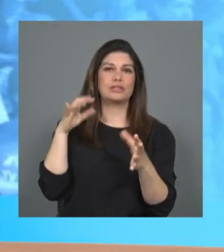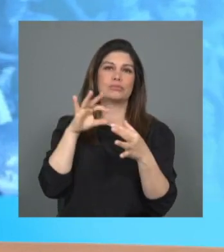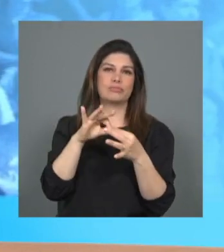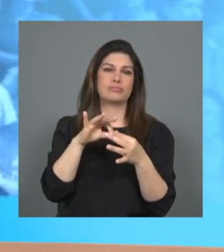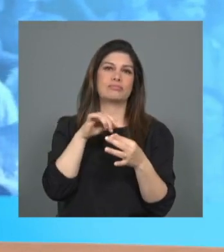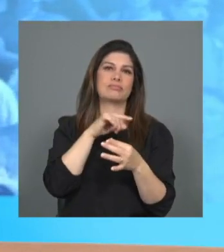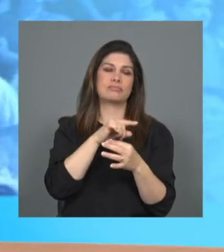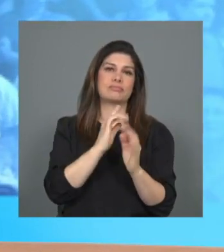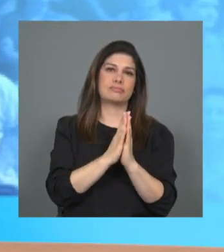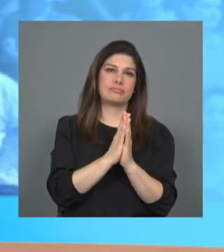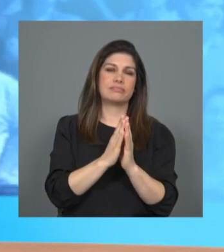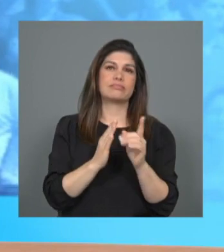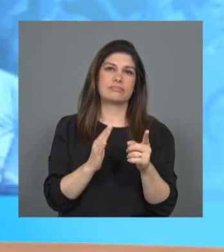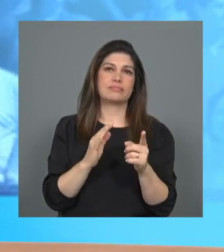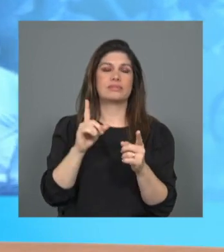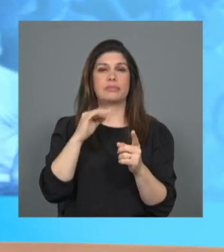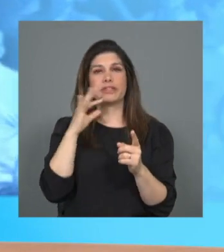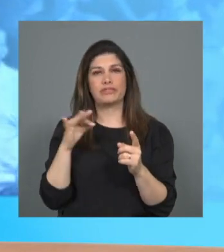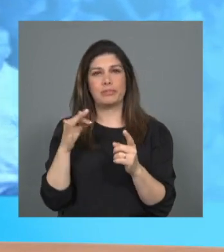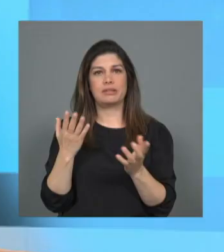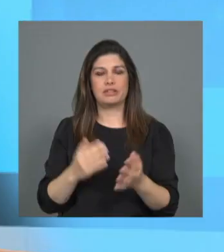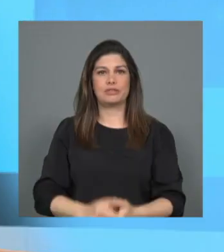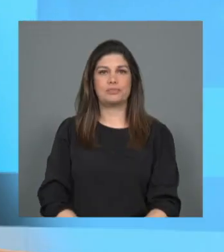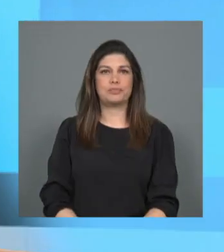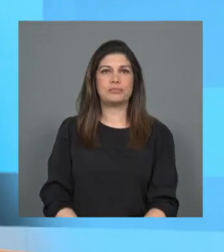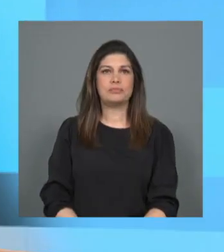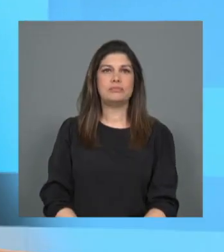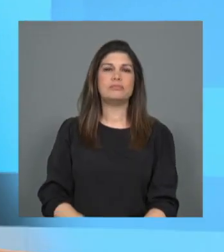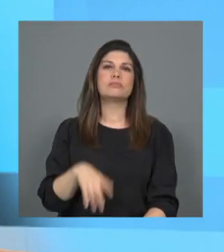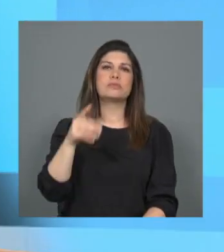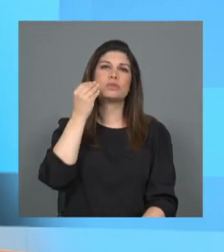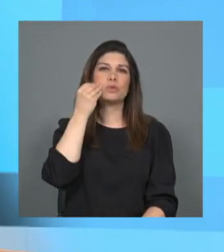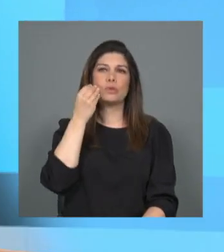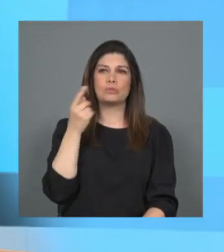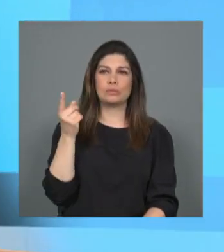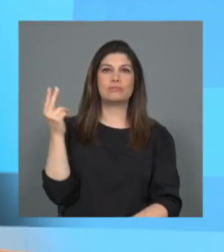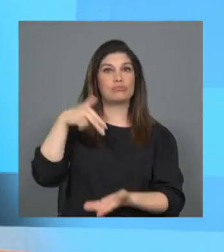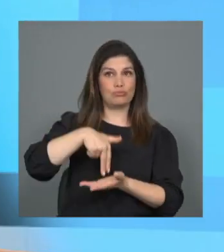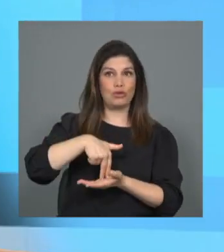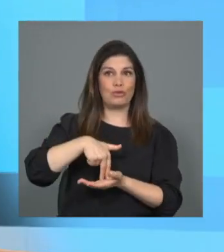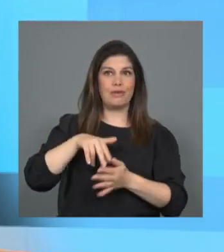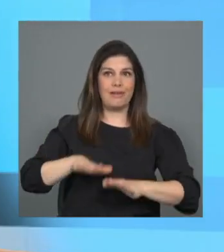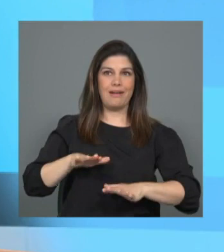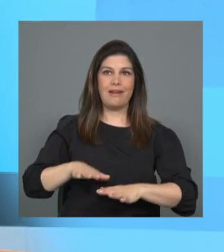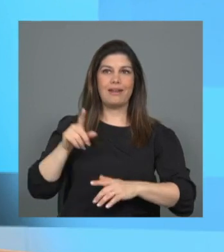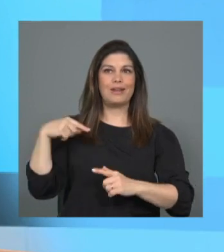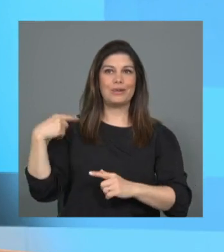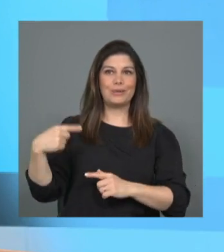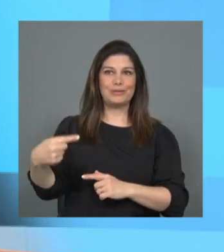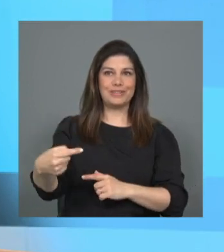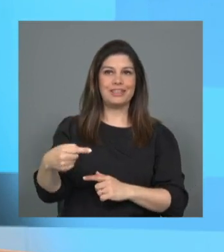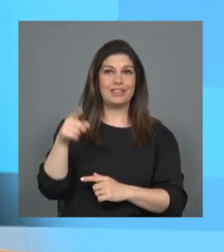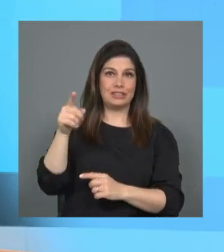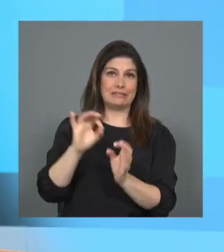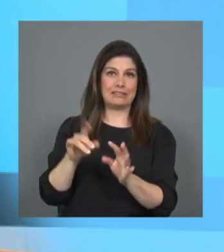das Famílias e da missa conclusiva. E como é que foi essa experiência de estar lá todos os dias, como tu pudeste estar